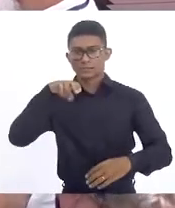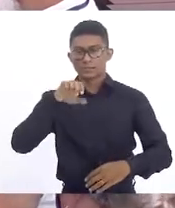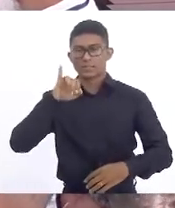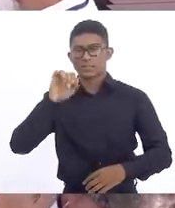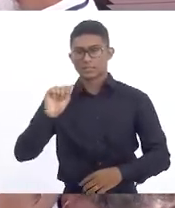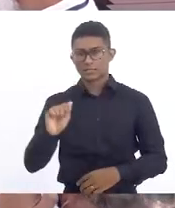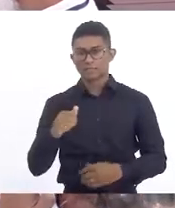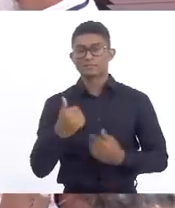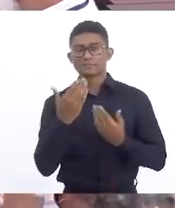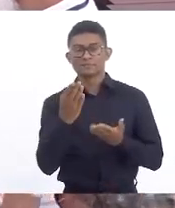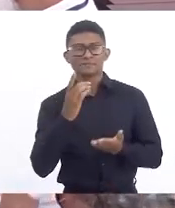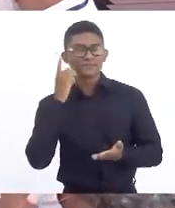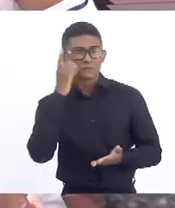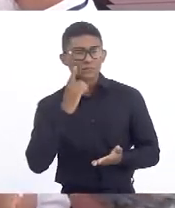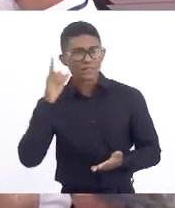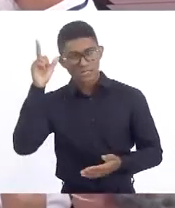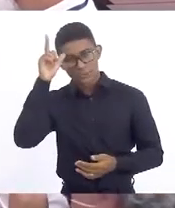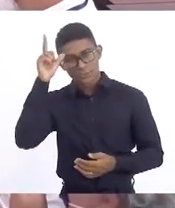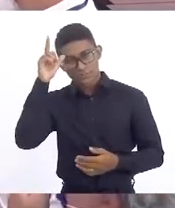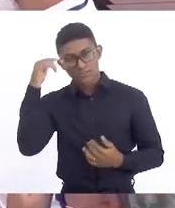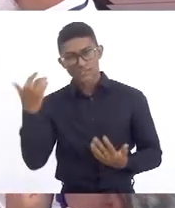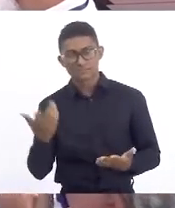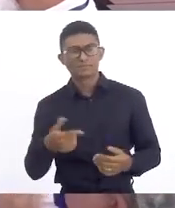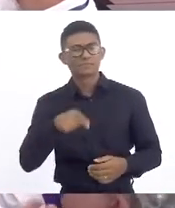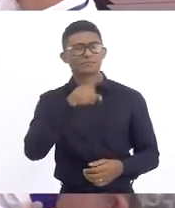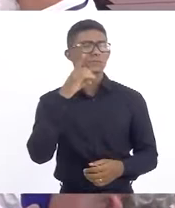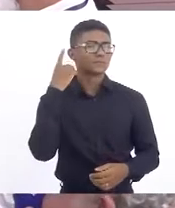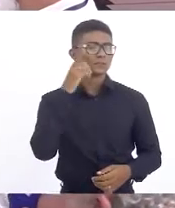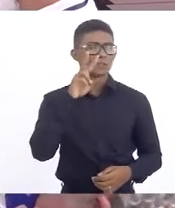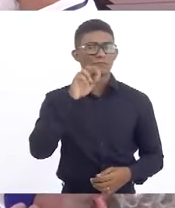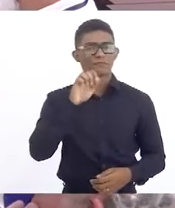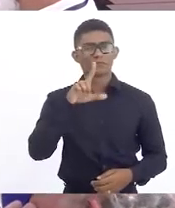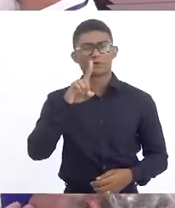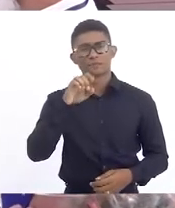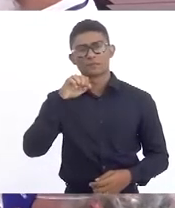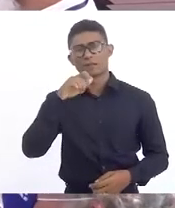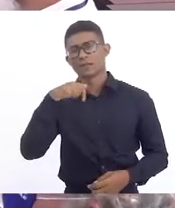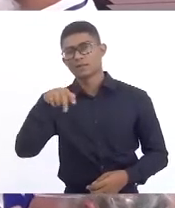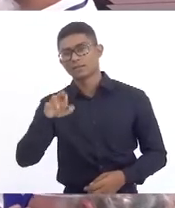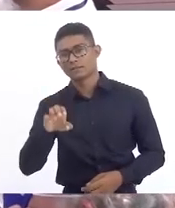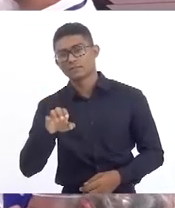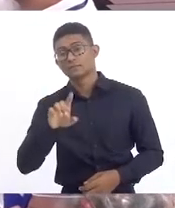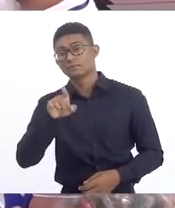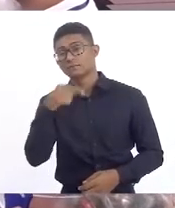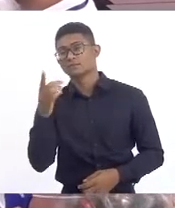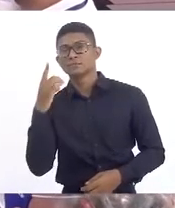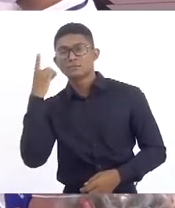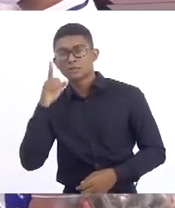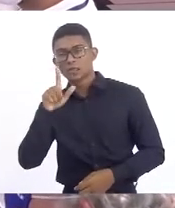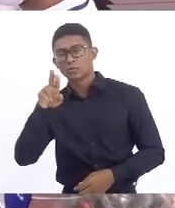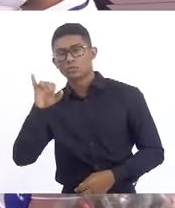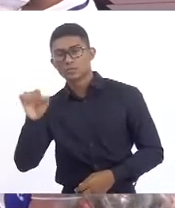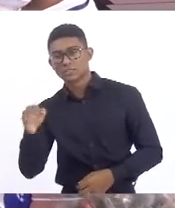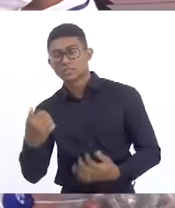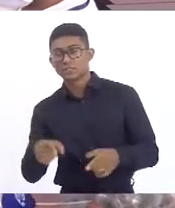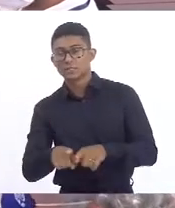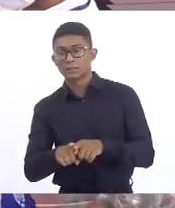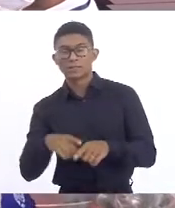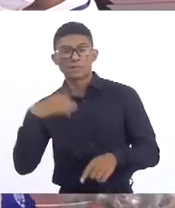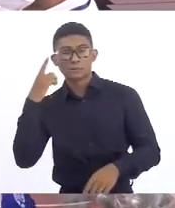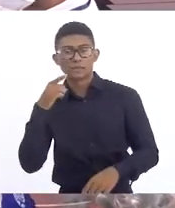Excelentíssima deputada Lucinha, deputado Valdec Carneiro, deputado Luiz Paulo Conde e deputado Luiz